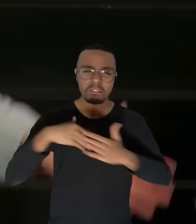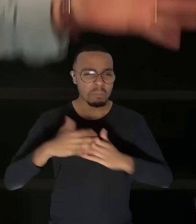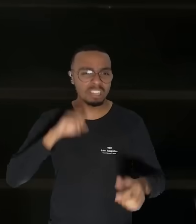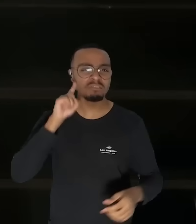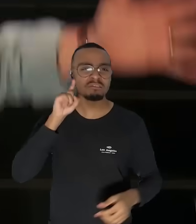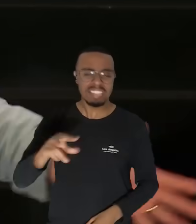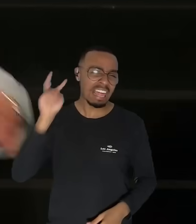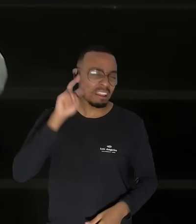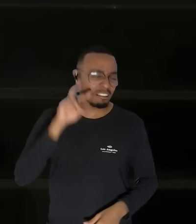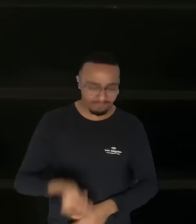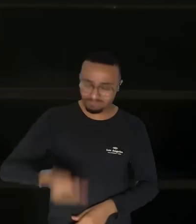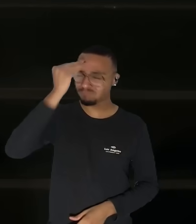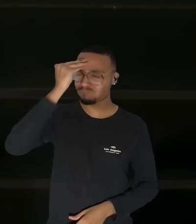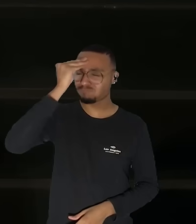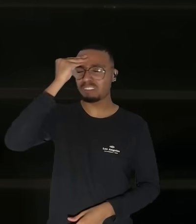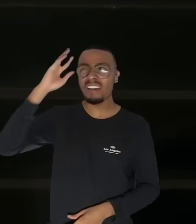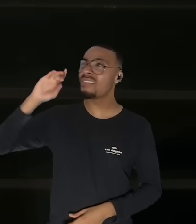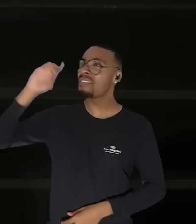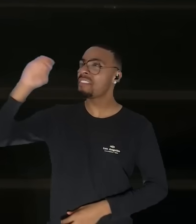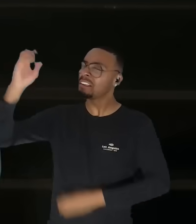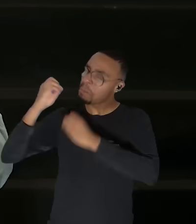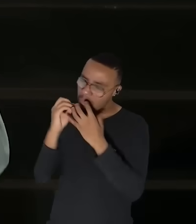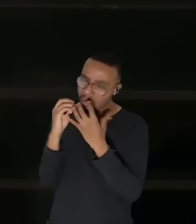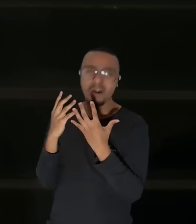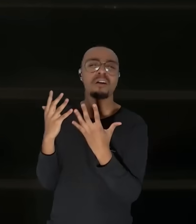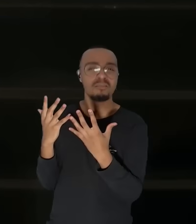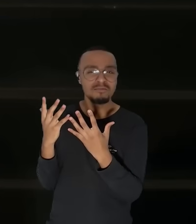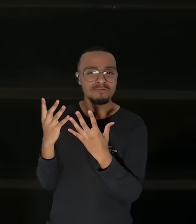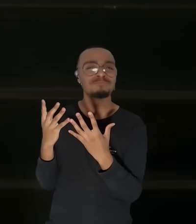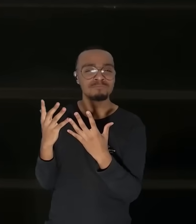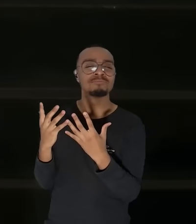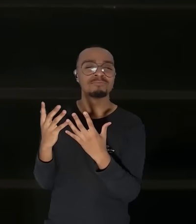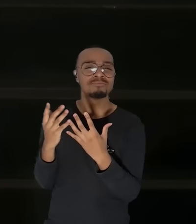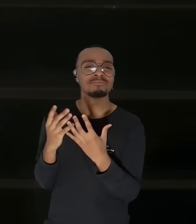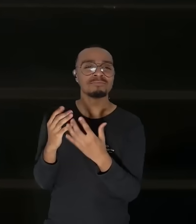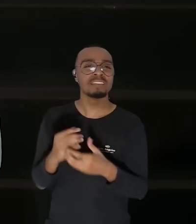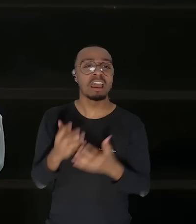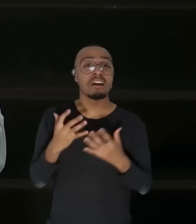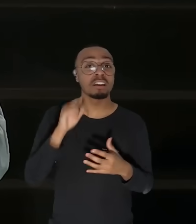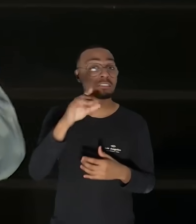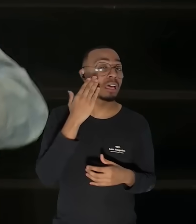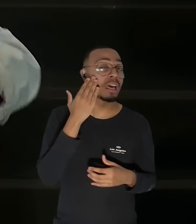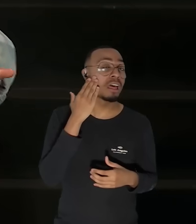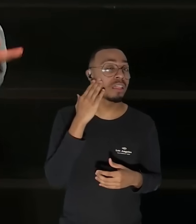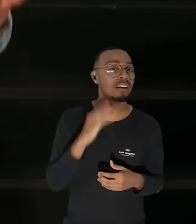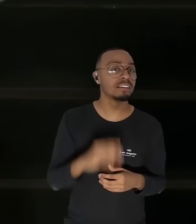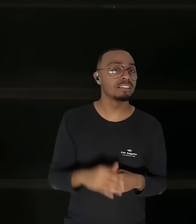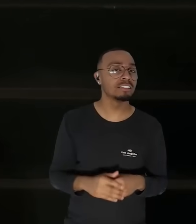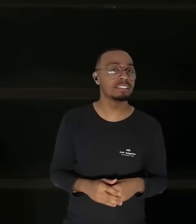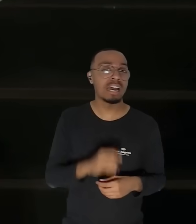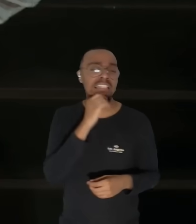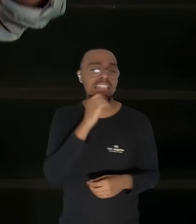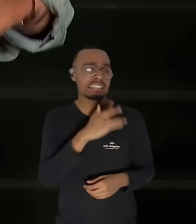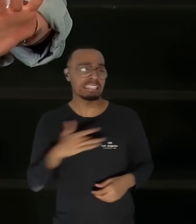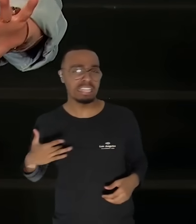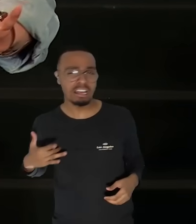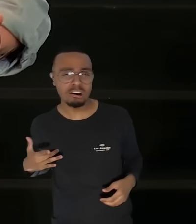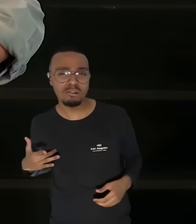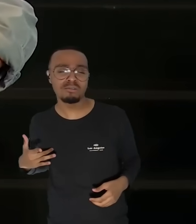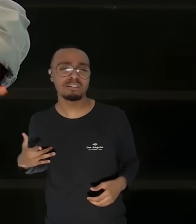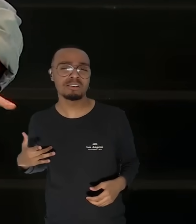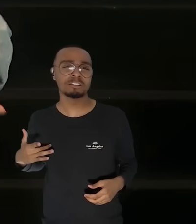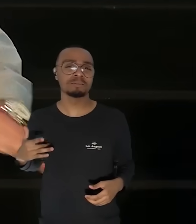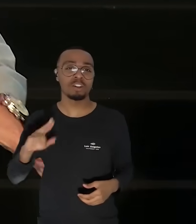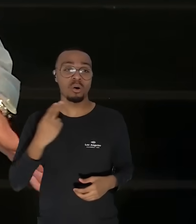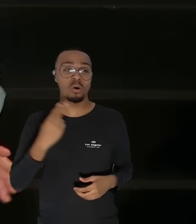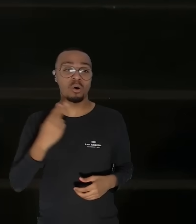é bom. Ele está aqui em algum lugar. Eu quero que você entenda que algumas vezes, seja na saúde, seja